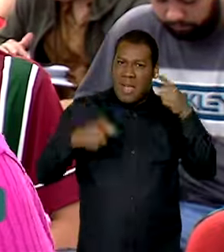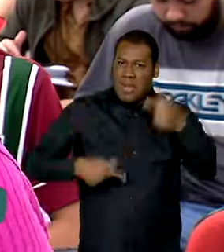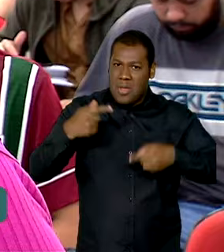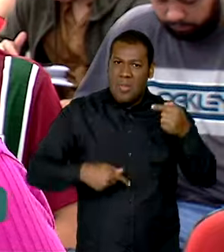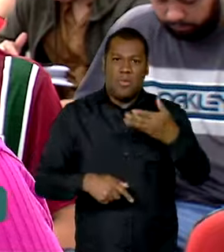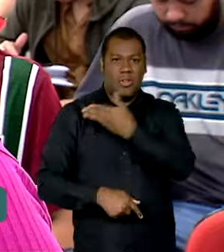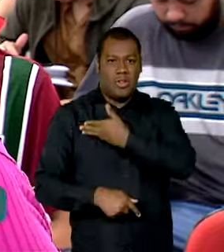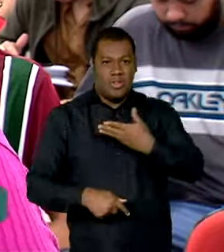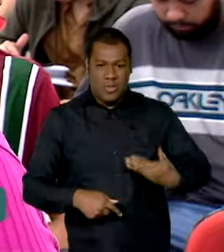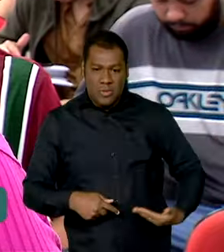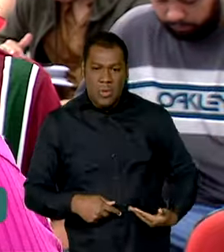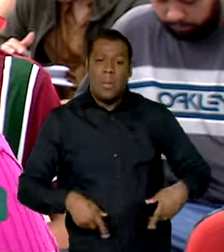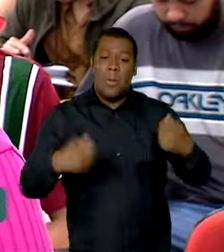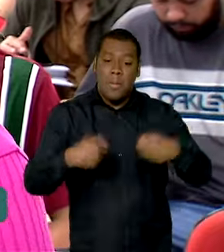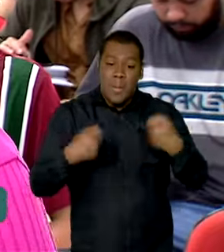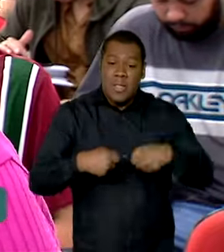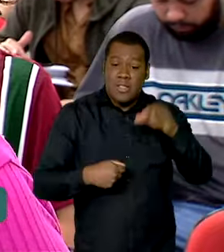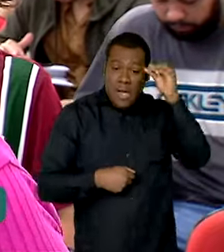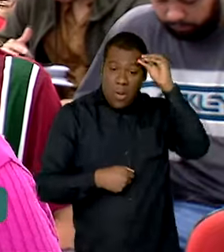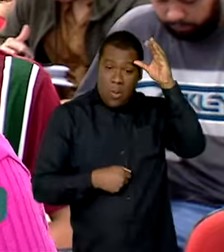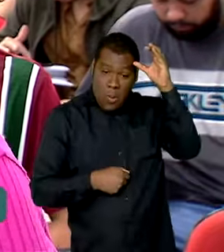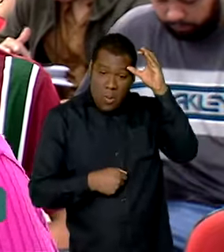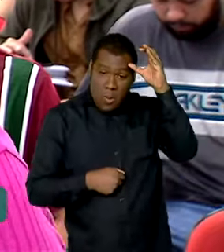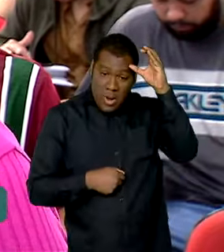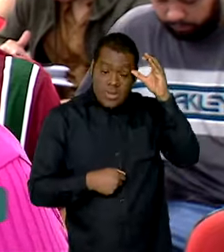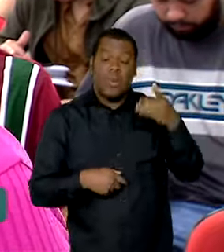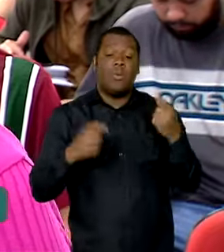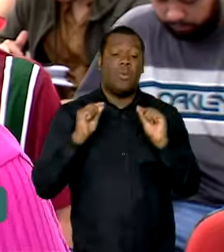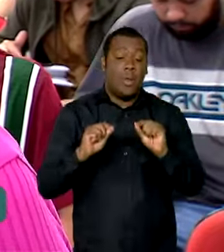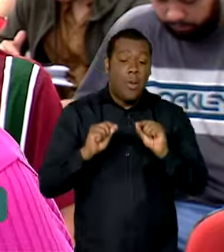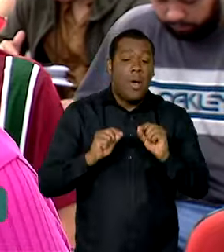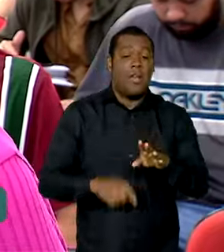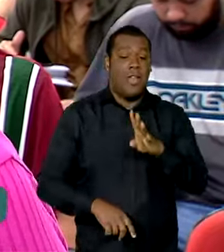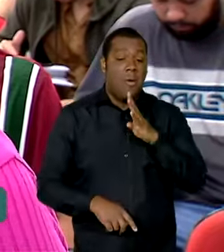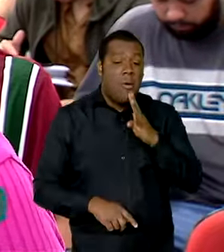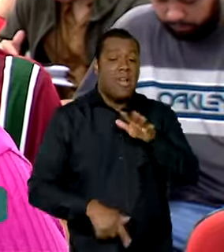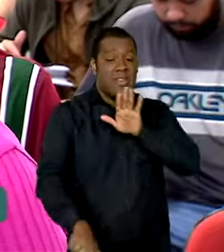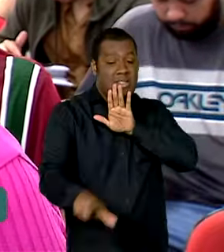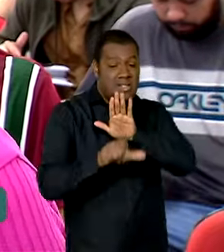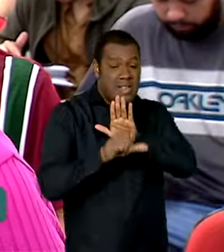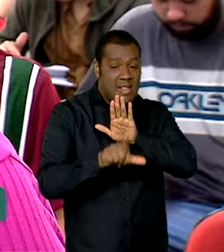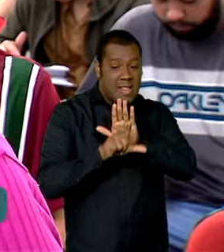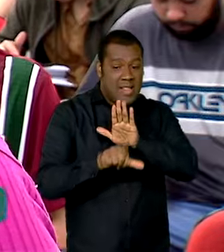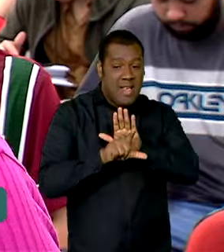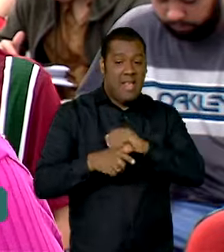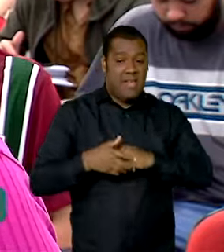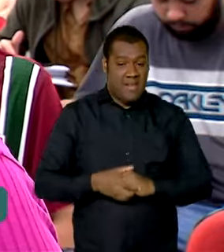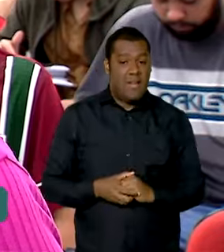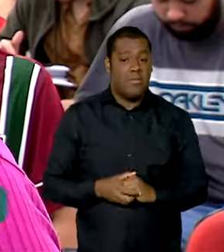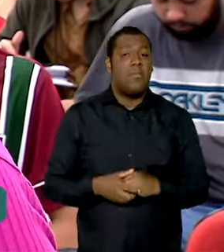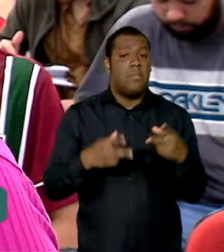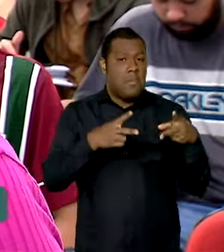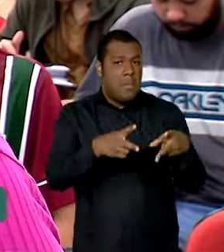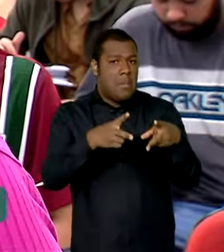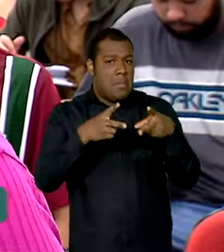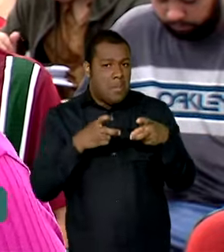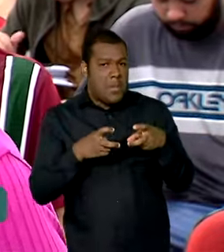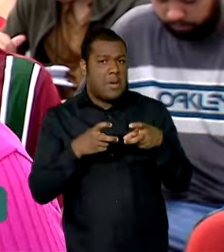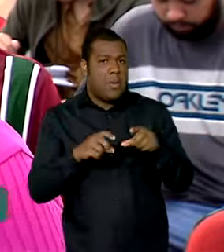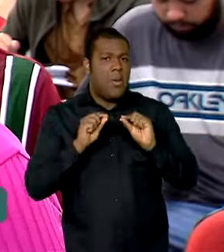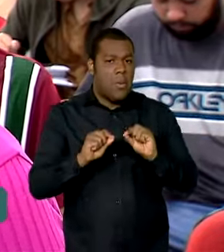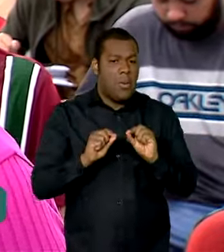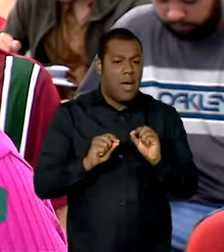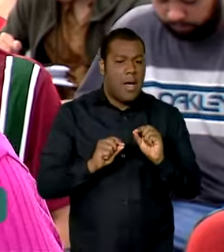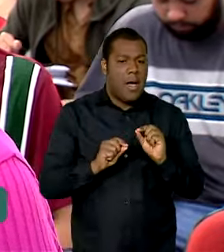ter conhecimento dessas legislações, conseguir perceber ali, principalmente para redação,